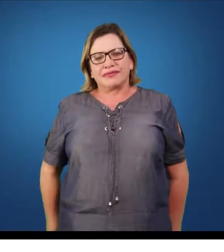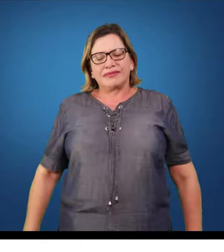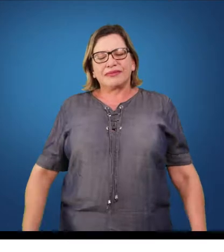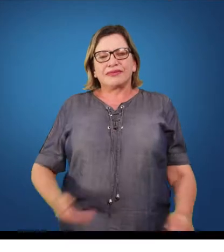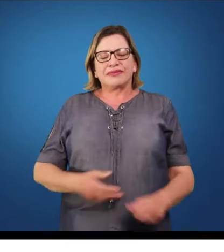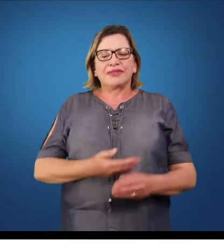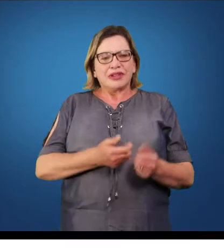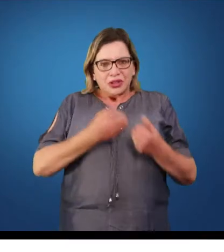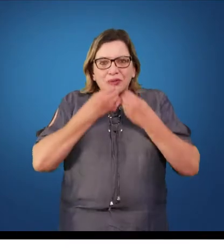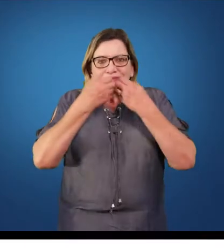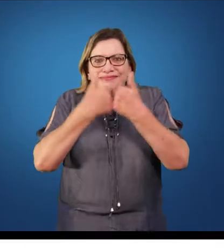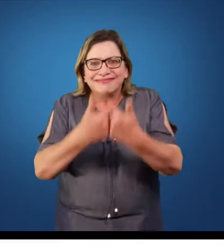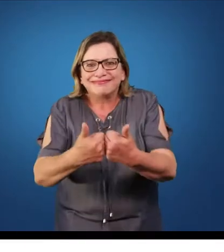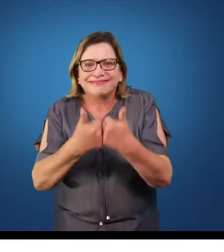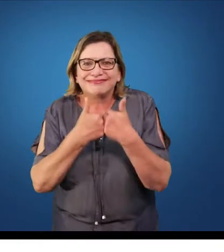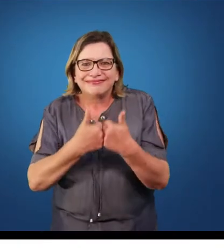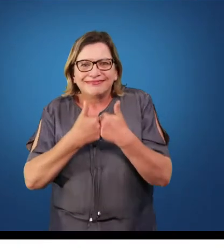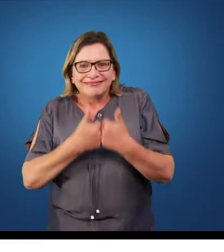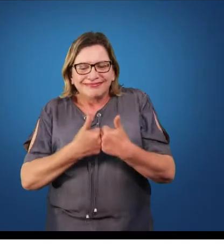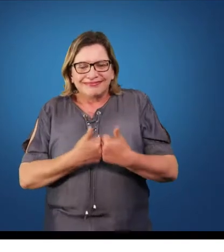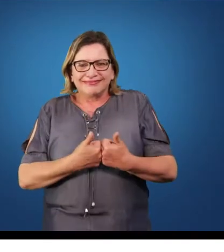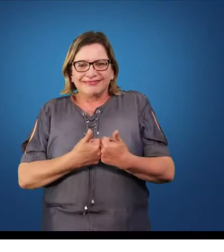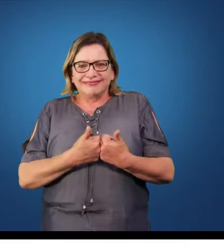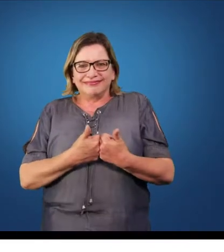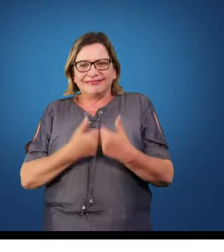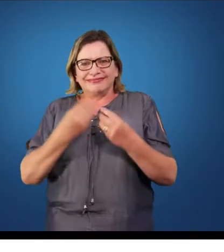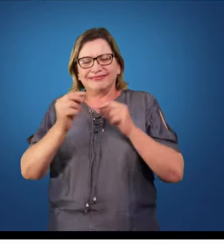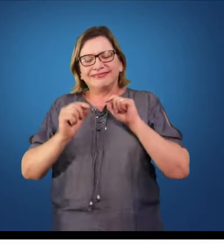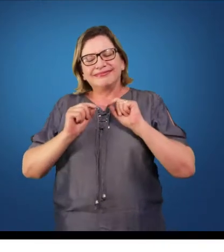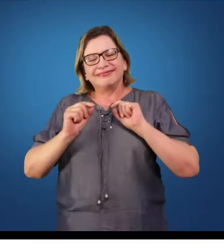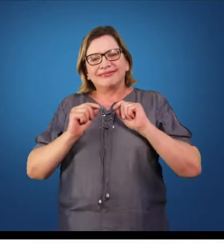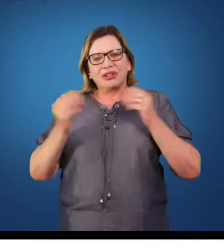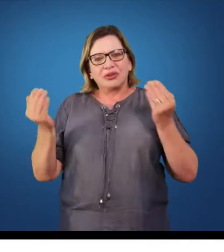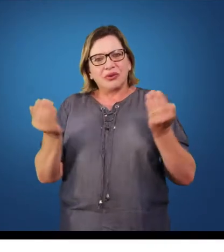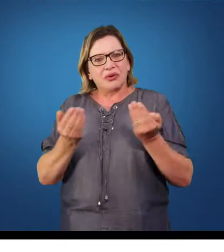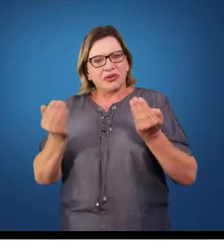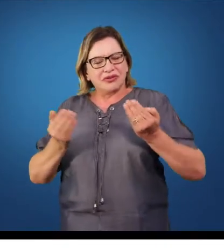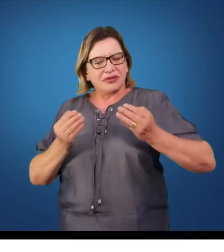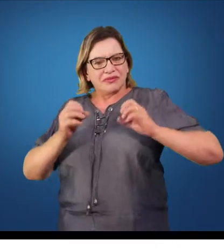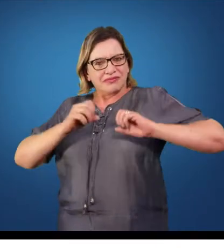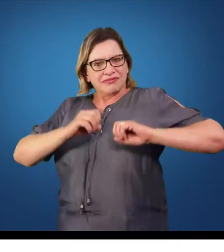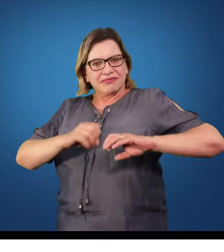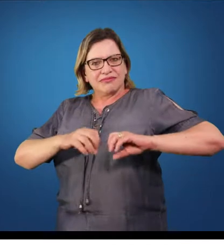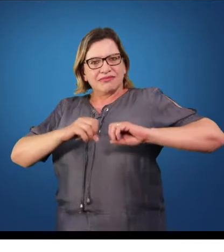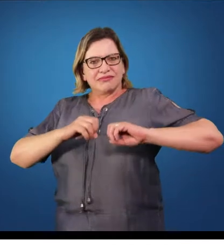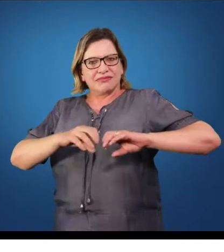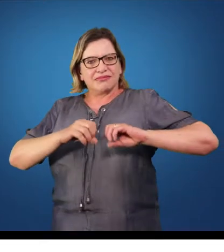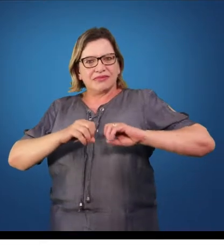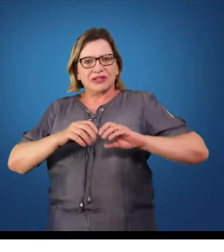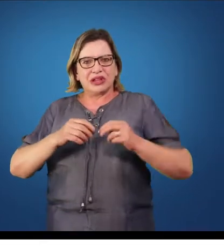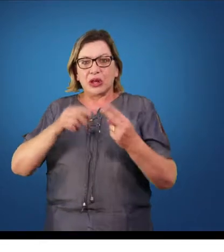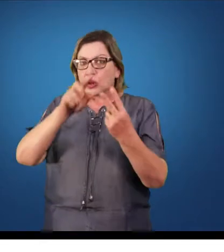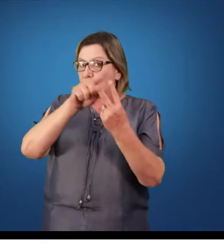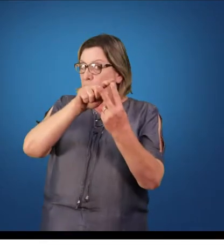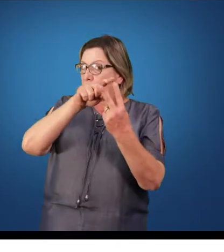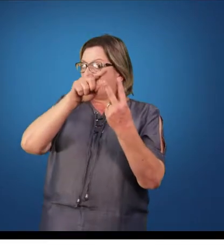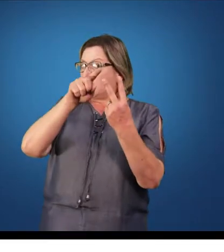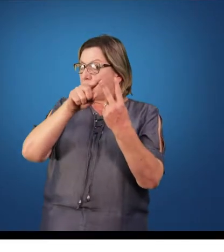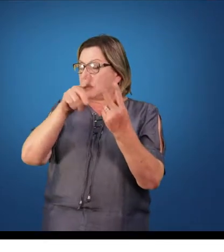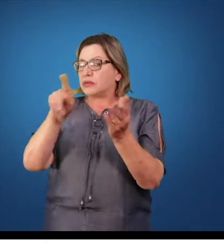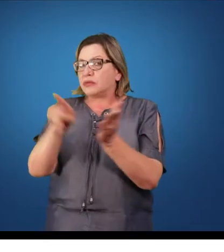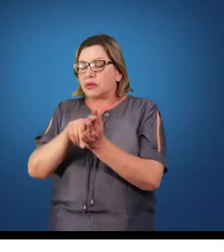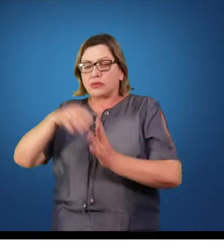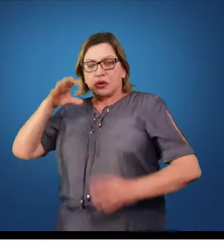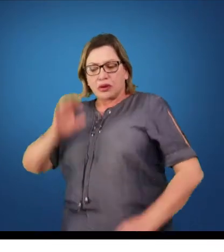Pessoal, tudo bem? Tudo bem? Então é o seguinte, hoje nós vamos trabalhar dois elementos do